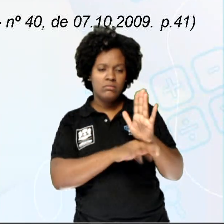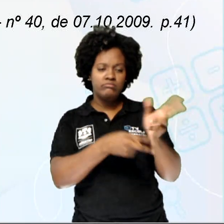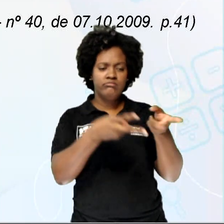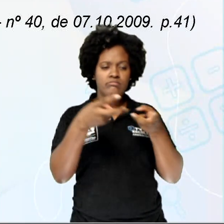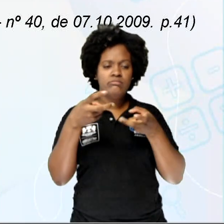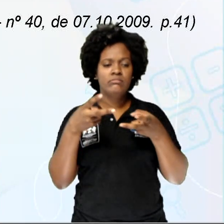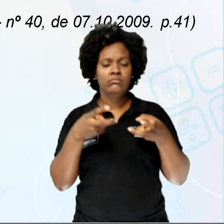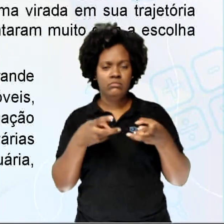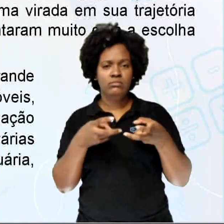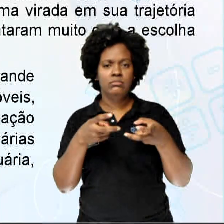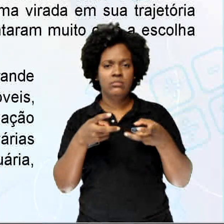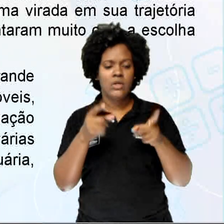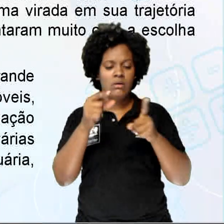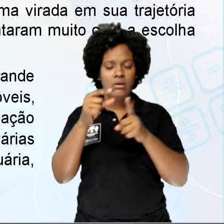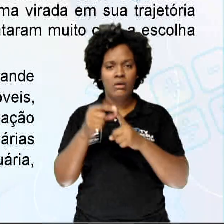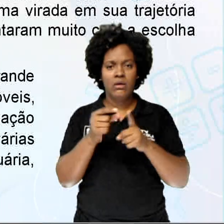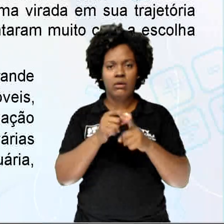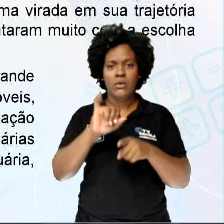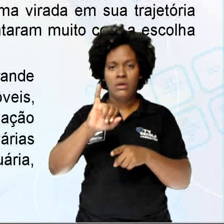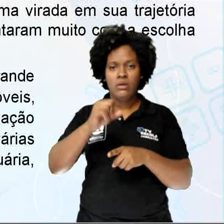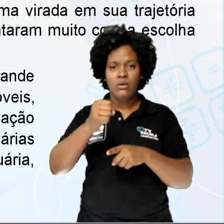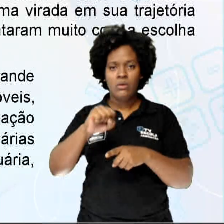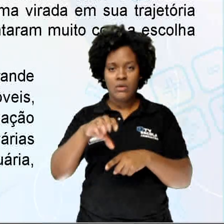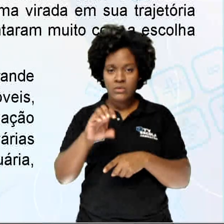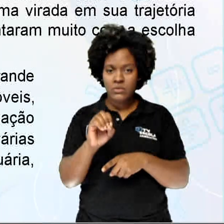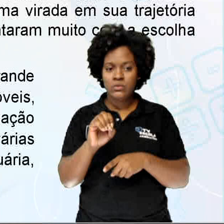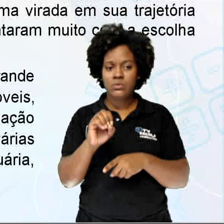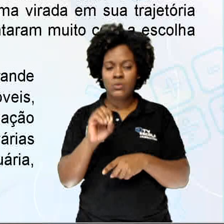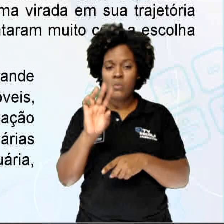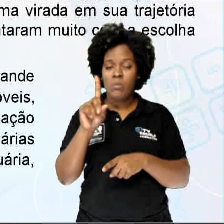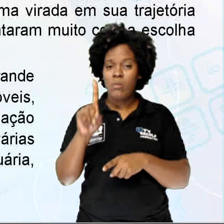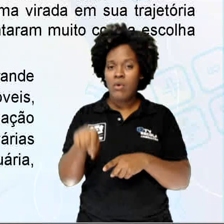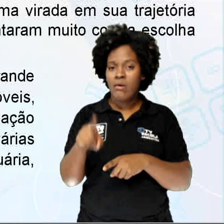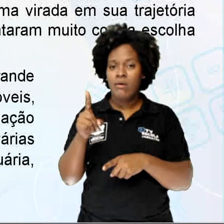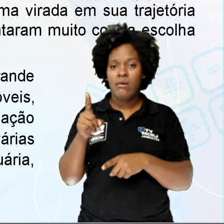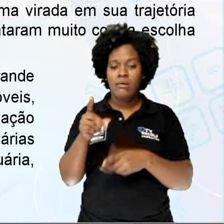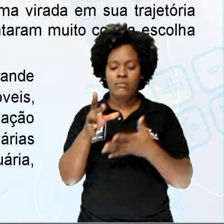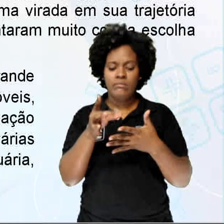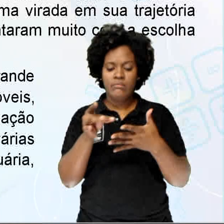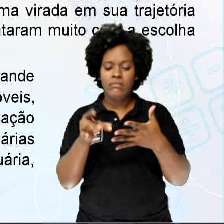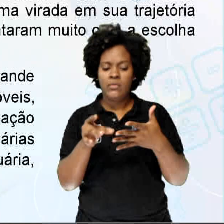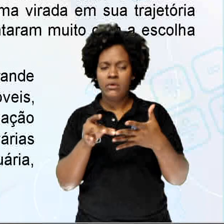que a palavra isso, ela vai servir como um elemento que